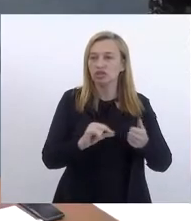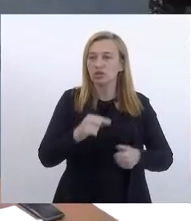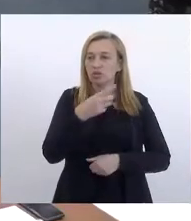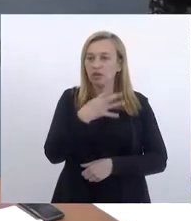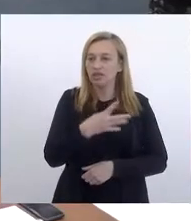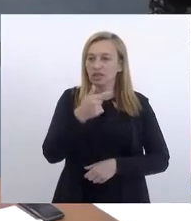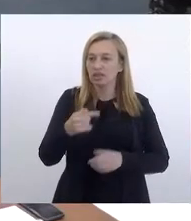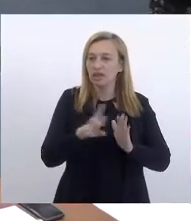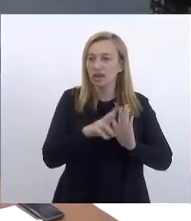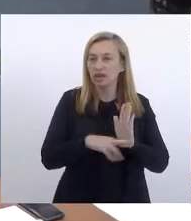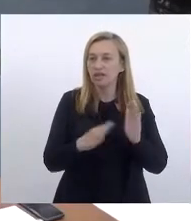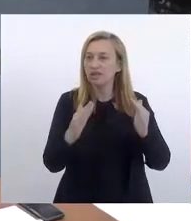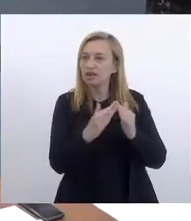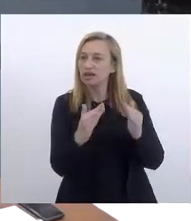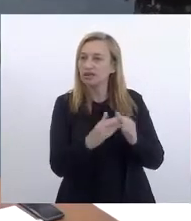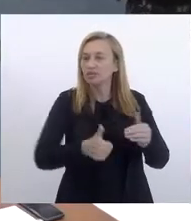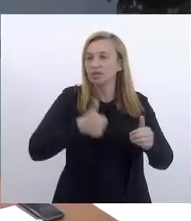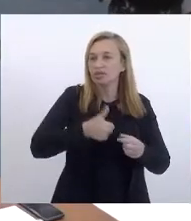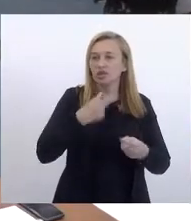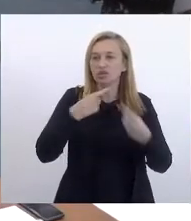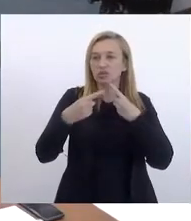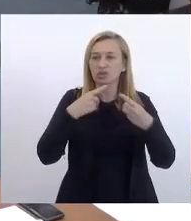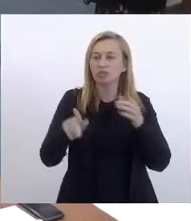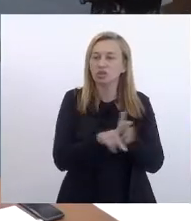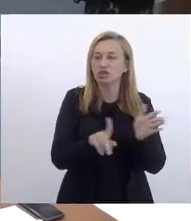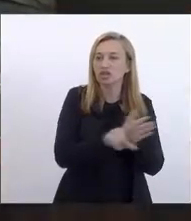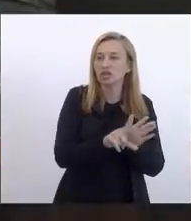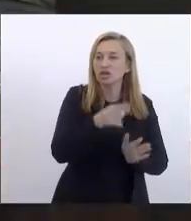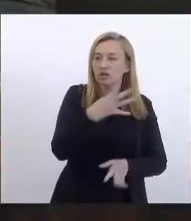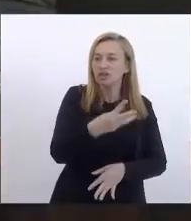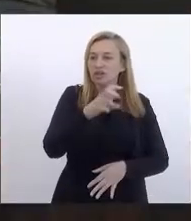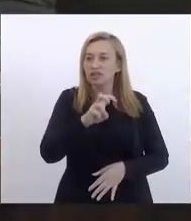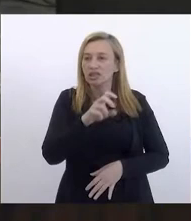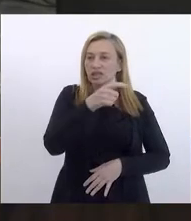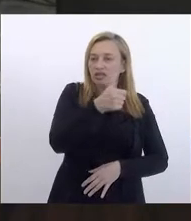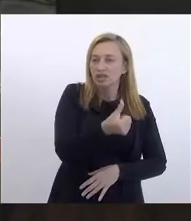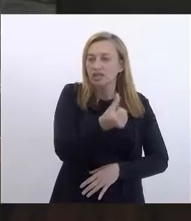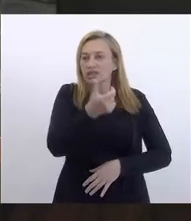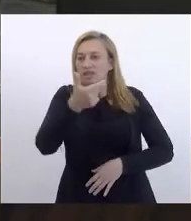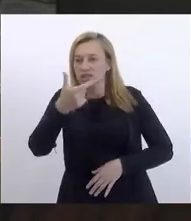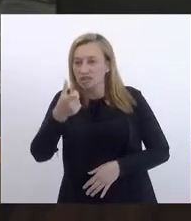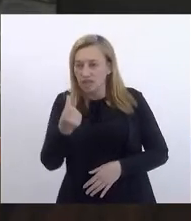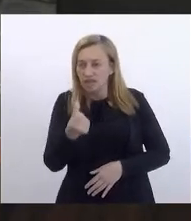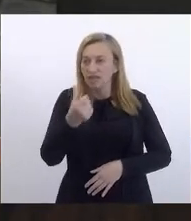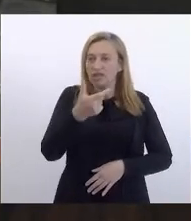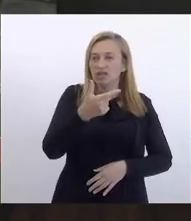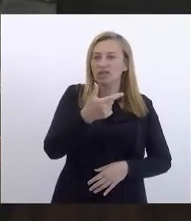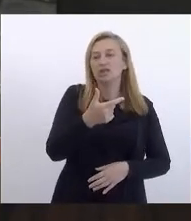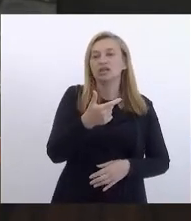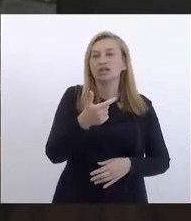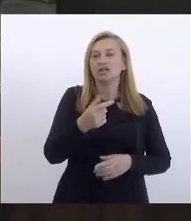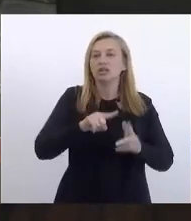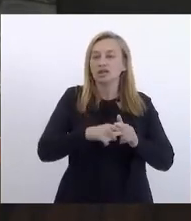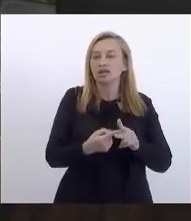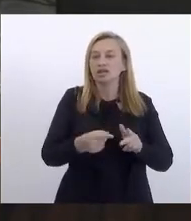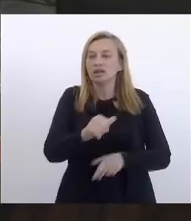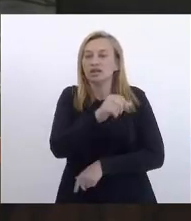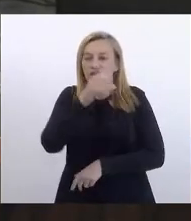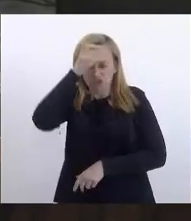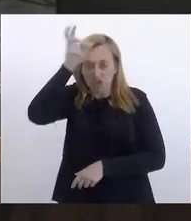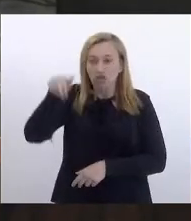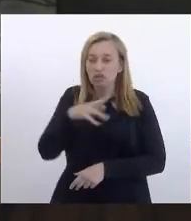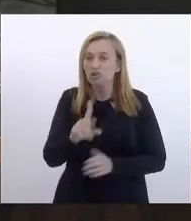Presidente. Interno em tramitação ordinária em primeira discussão, projeto de lei 4526 de 21 de autoria da deputada Tia Ju, que altera a lei nº 5